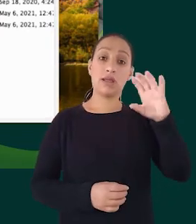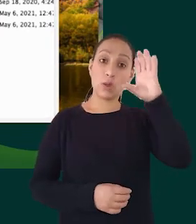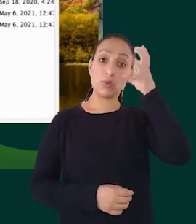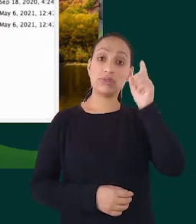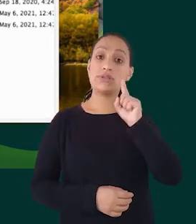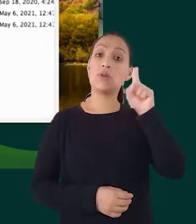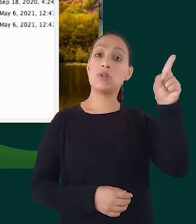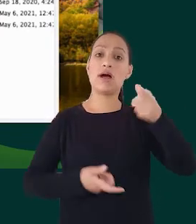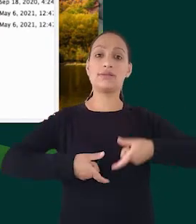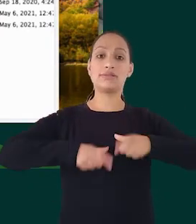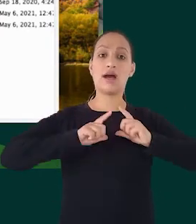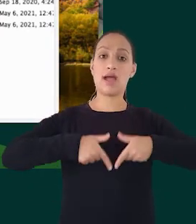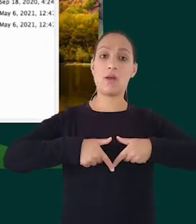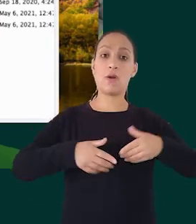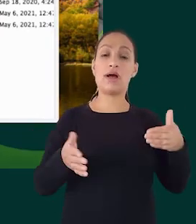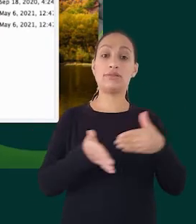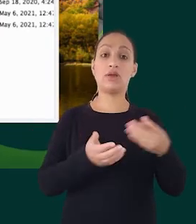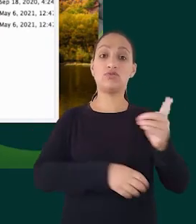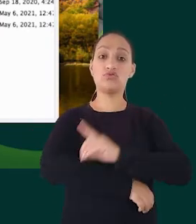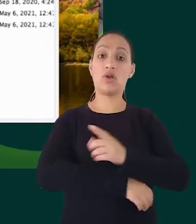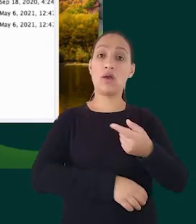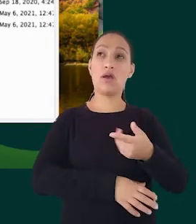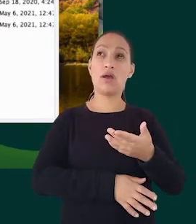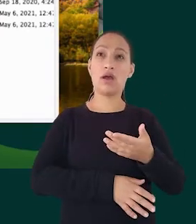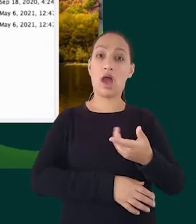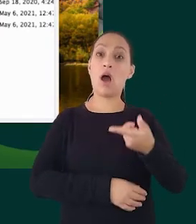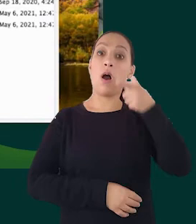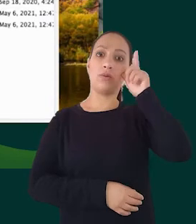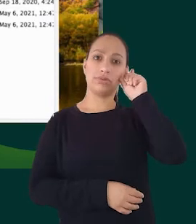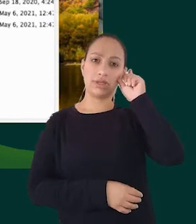ontem, que são os dados que se tem